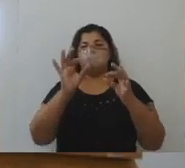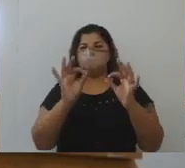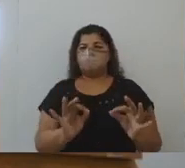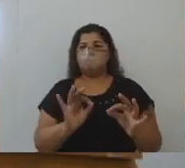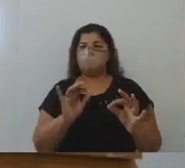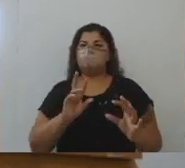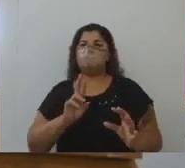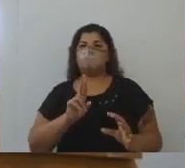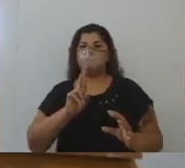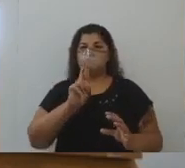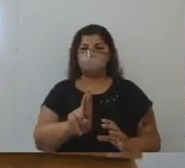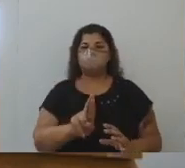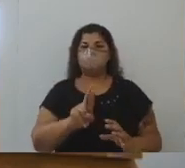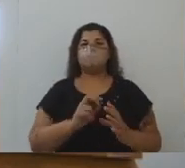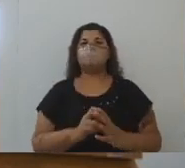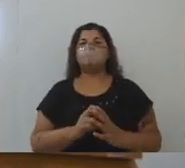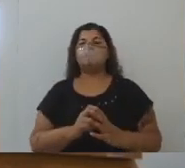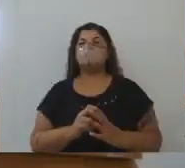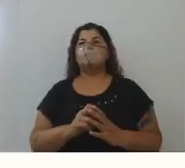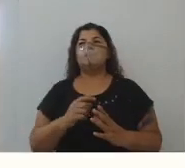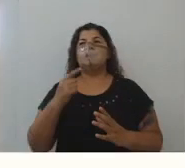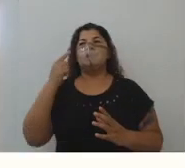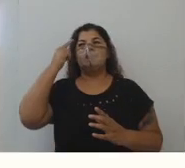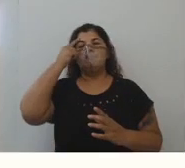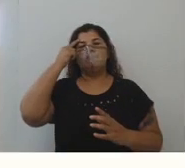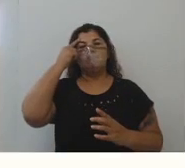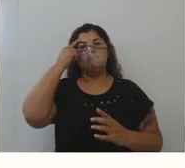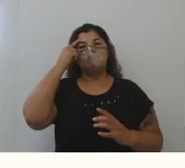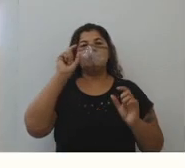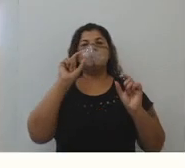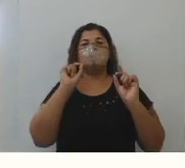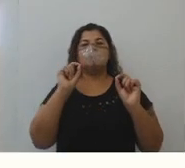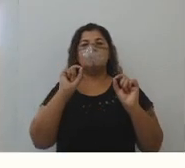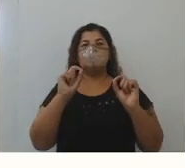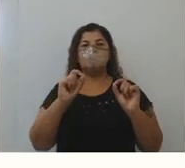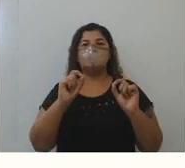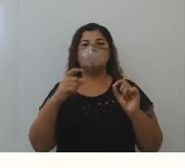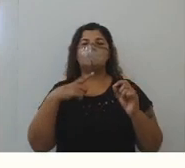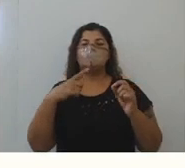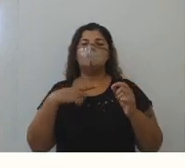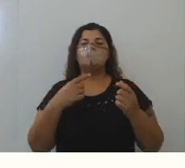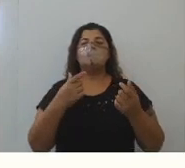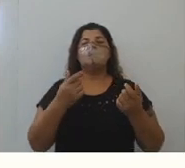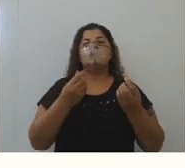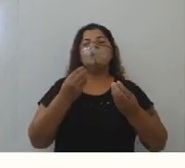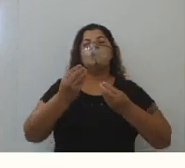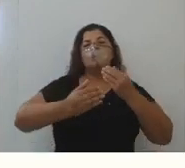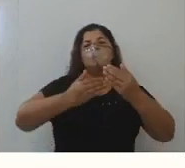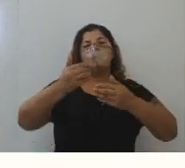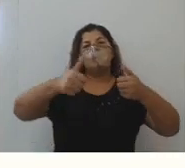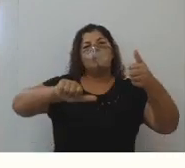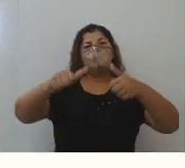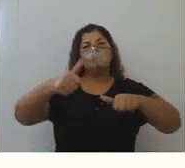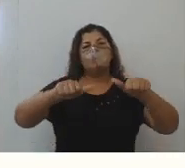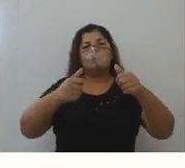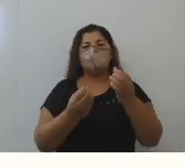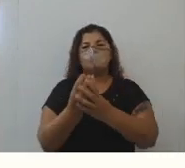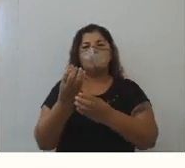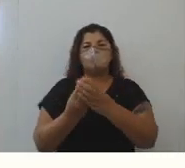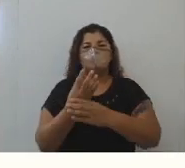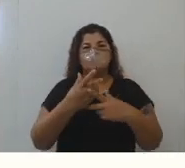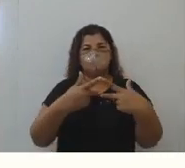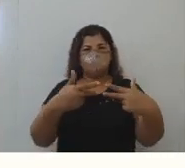a resposta. Essa reflexão propõe a construção de uma análise dos fenômenos que acontecem